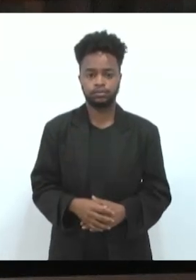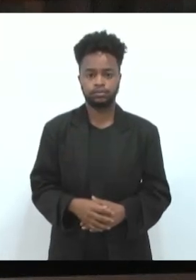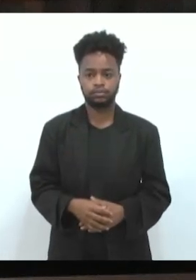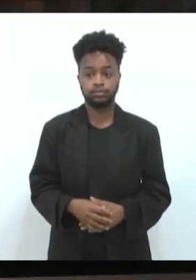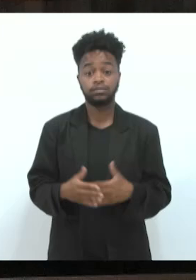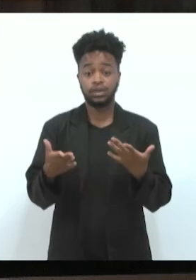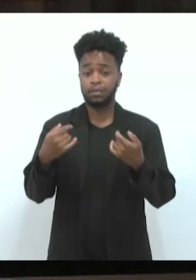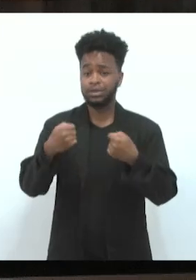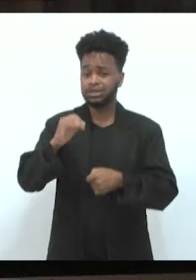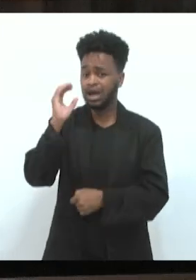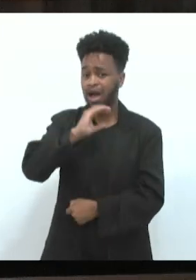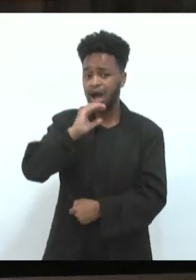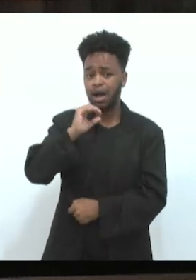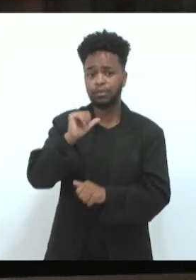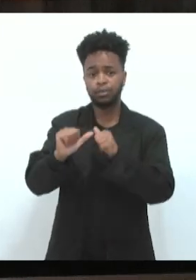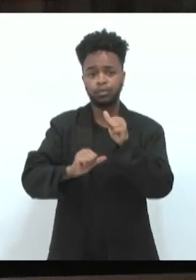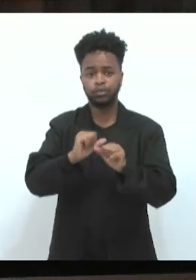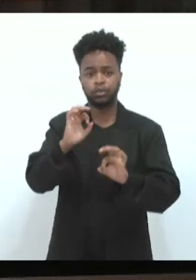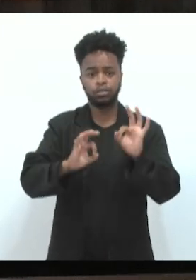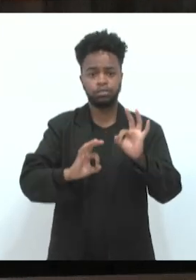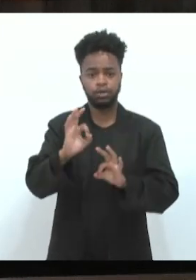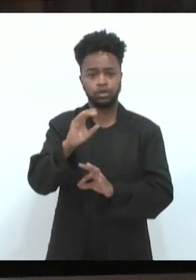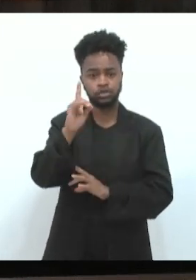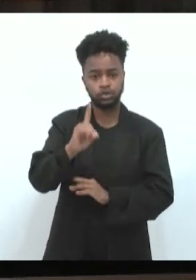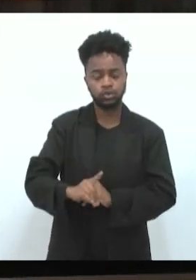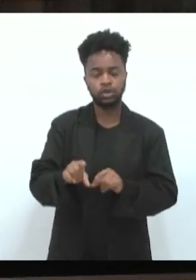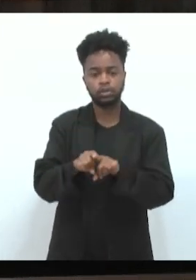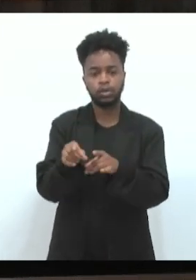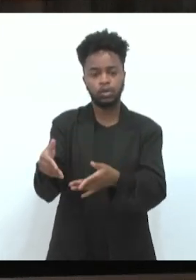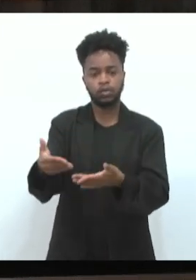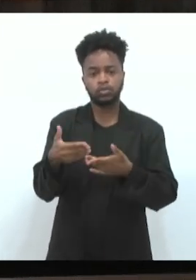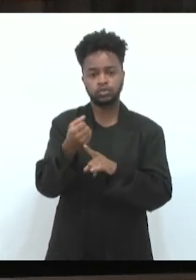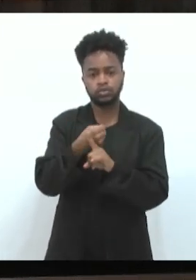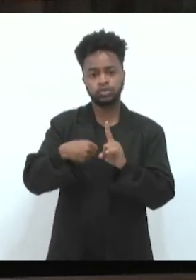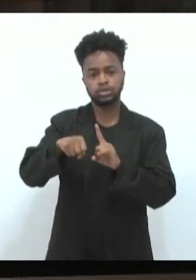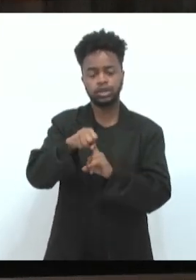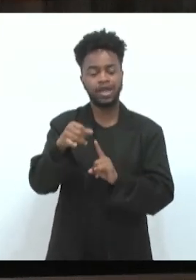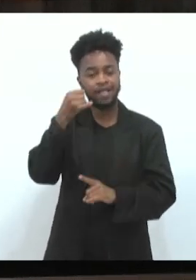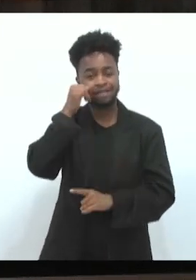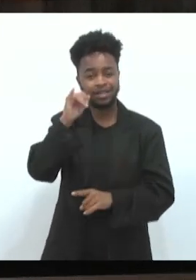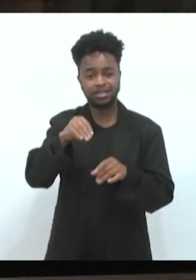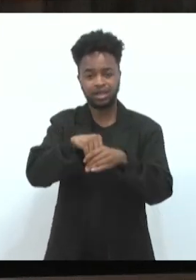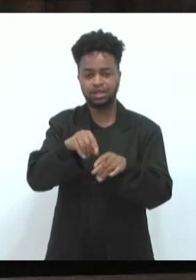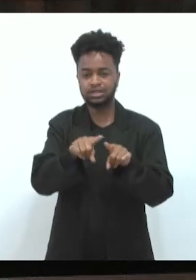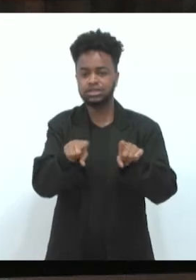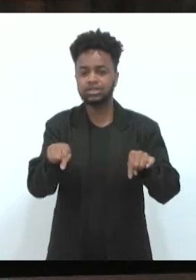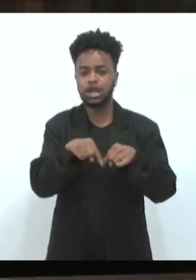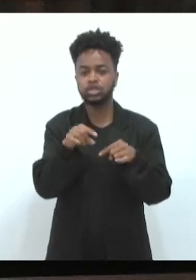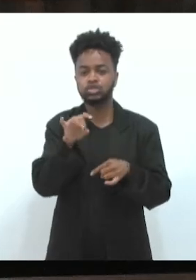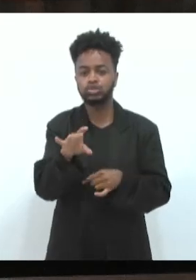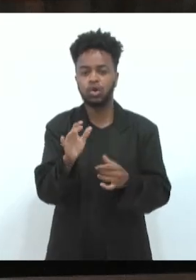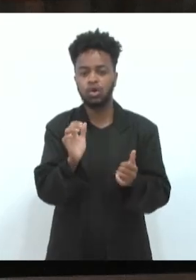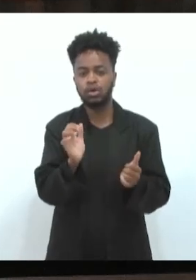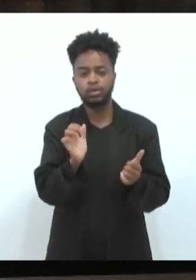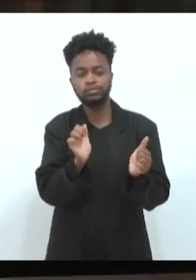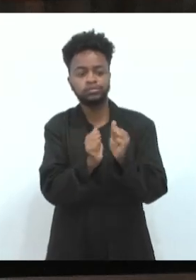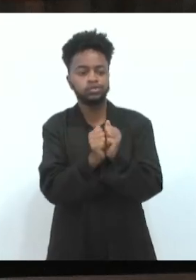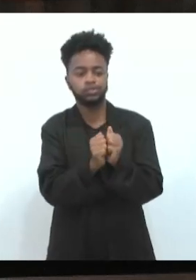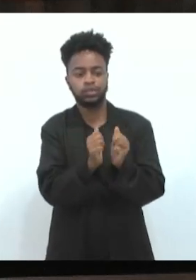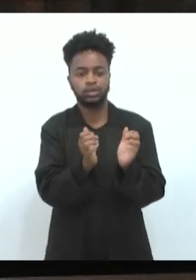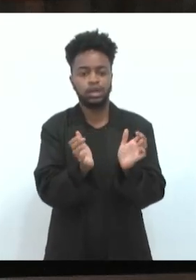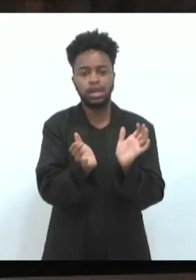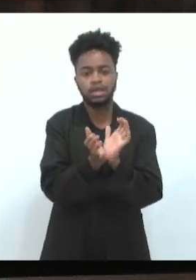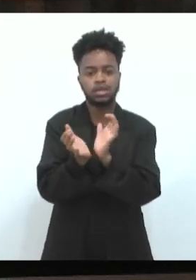ontem atualizar o plano diretor chamando toda a sociedade civil, não fazendo dentro de gabinete, atendendo a especulação imobiliária. É